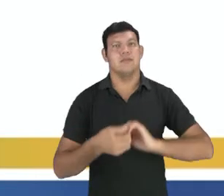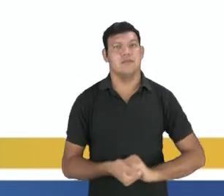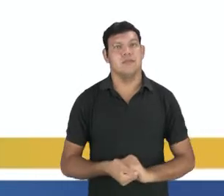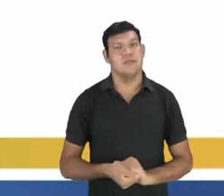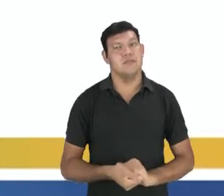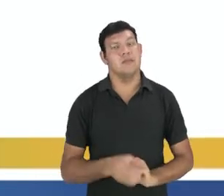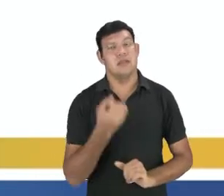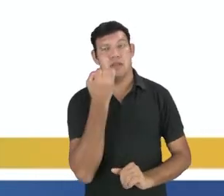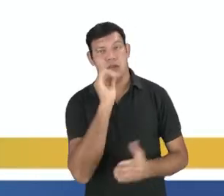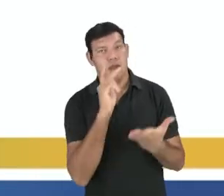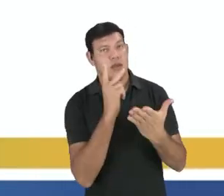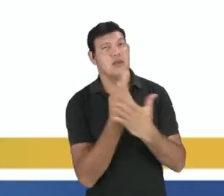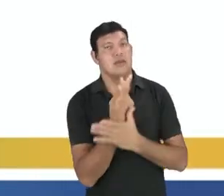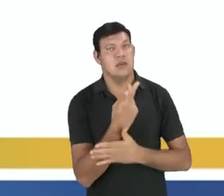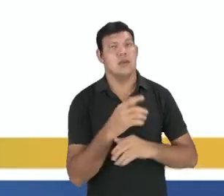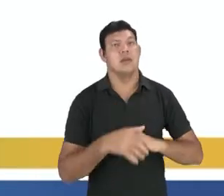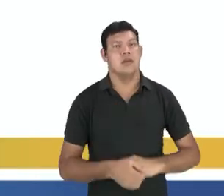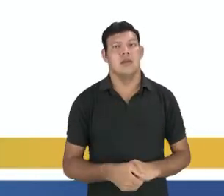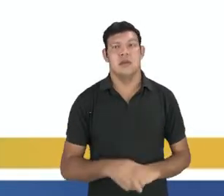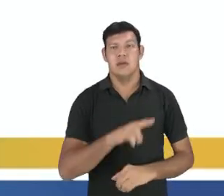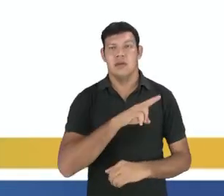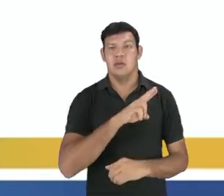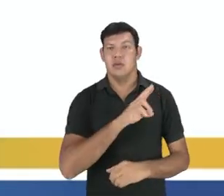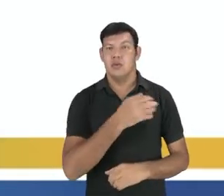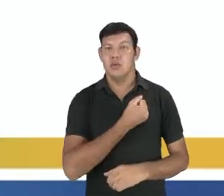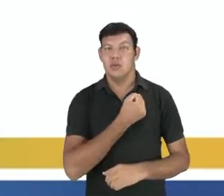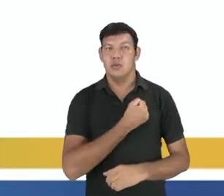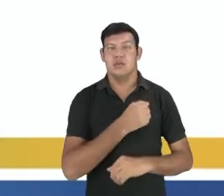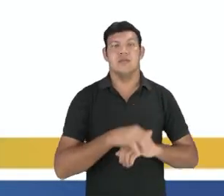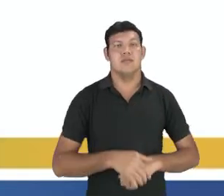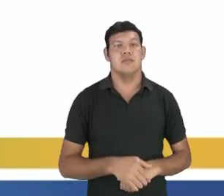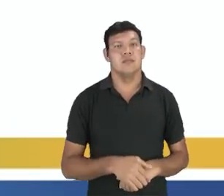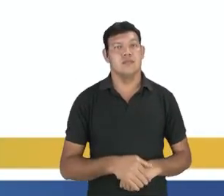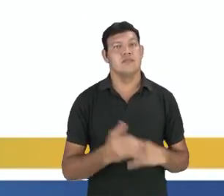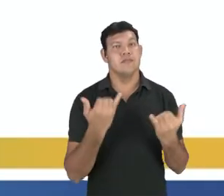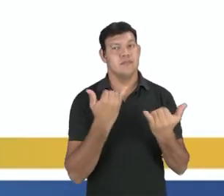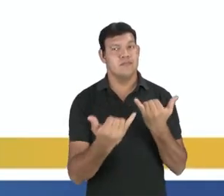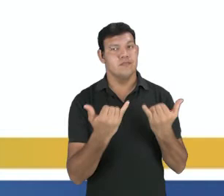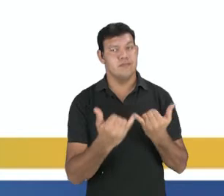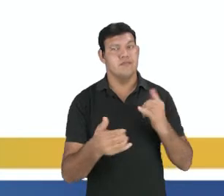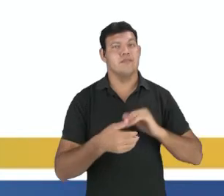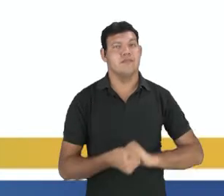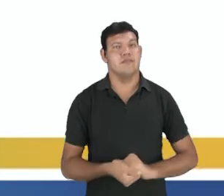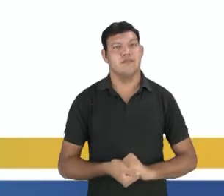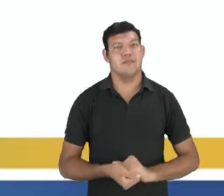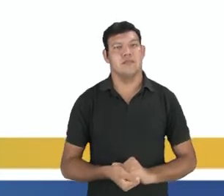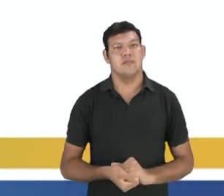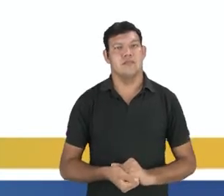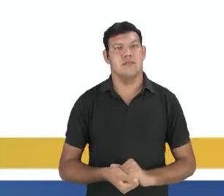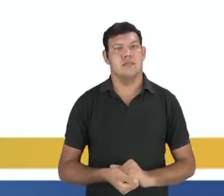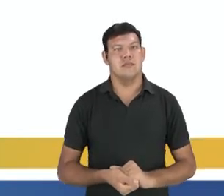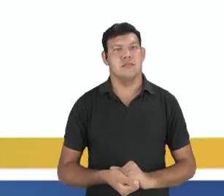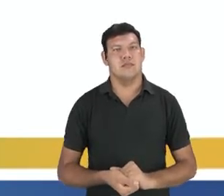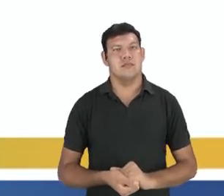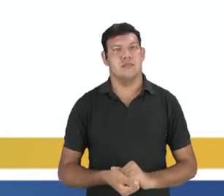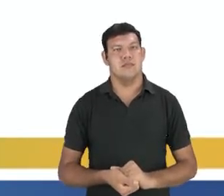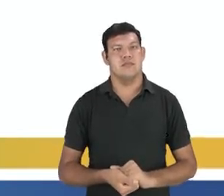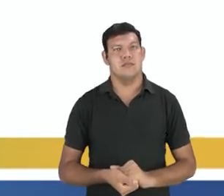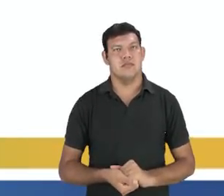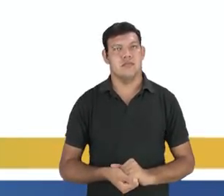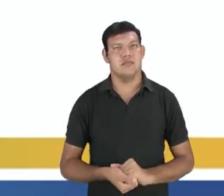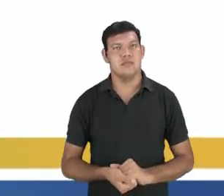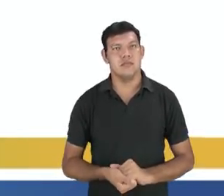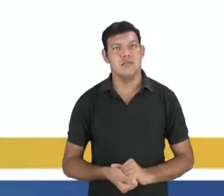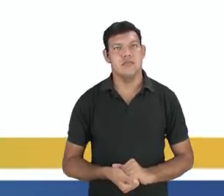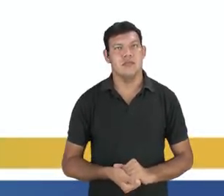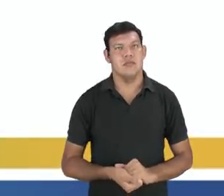Quando isso acontece, esses números são chamados de números primos entre si. Entre eles só, né? Porque, na verdade, aqui o